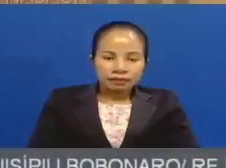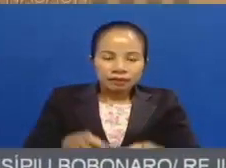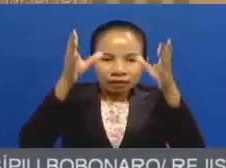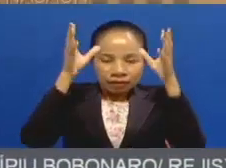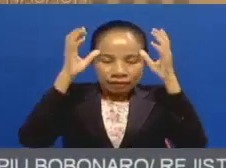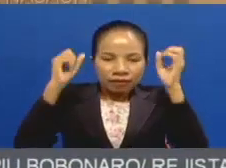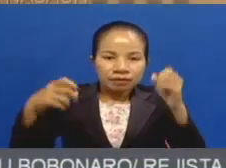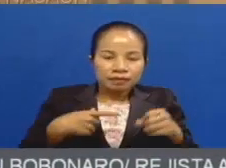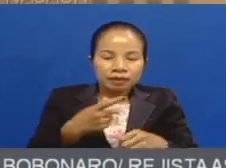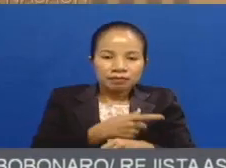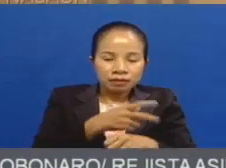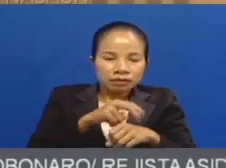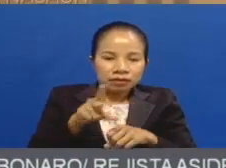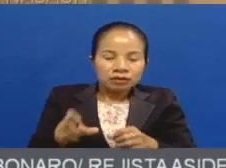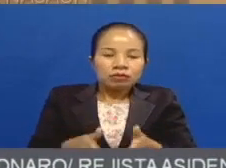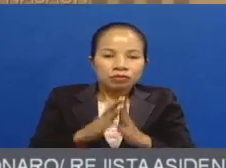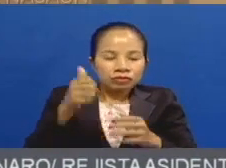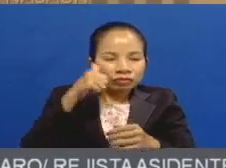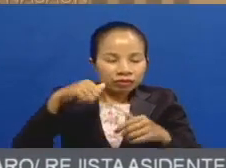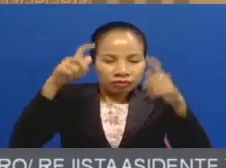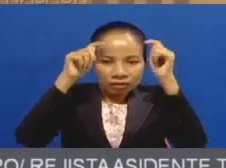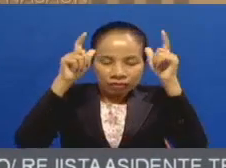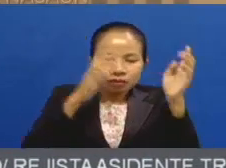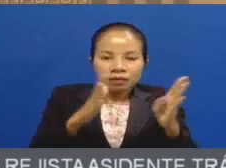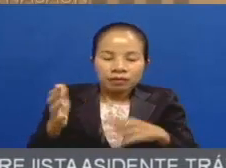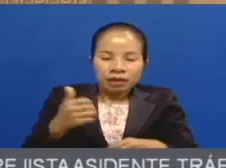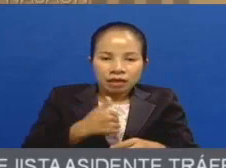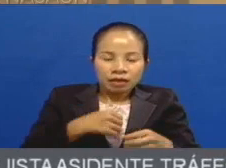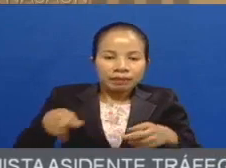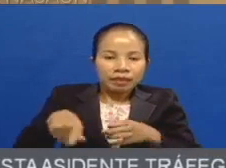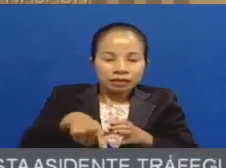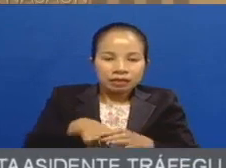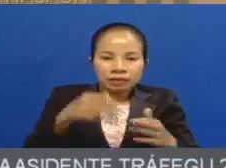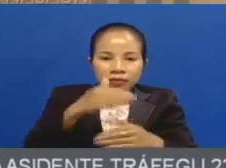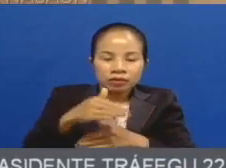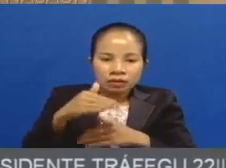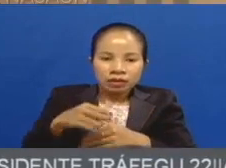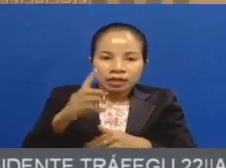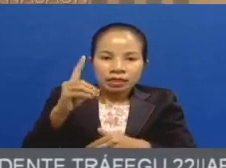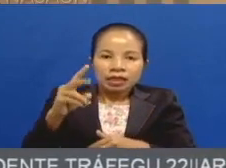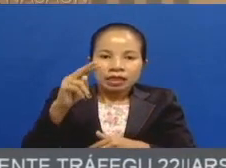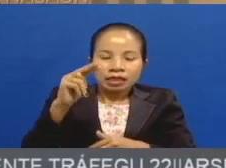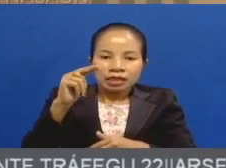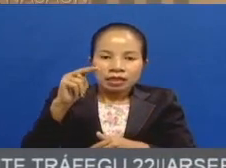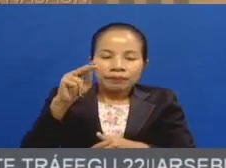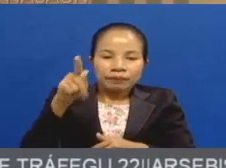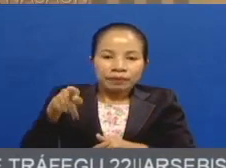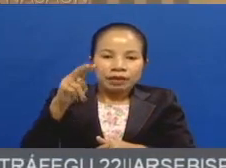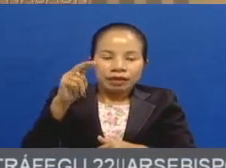Presidente do Parlamento Nacional, Husu Feto, Timor-Leste, Prepara, participa do processo de descentralização do poder